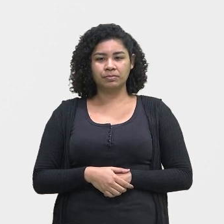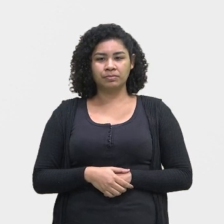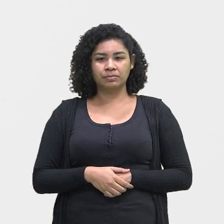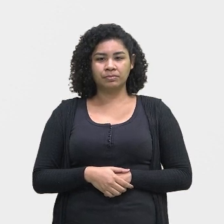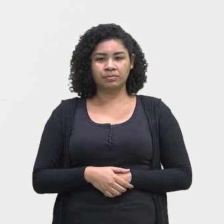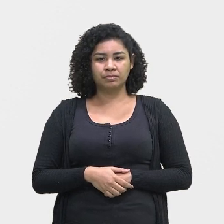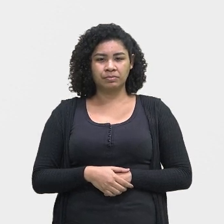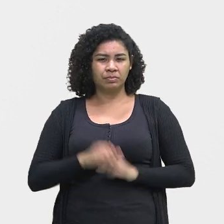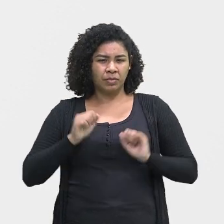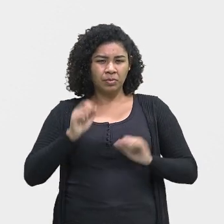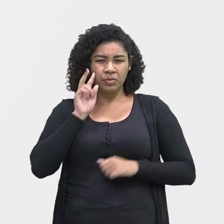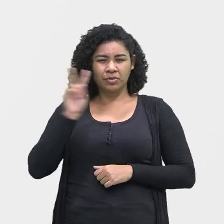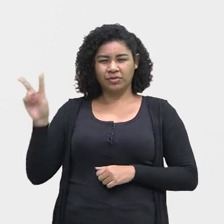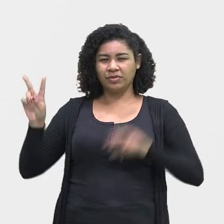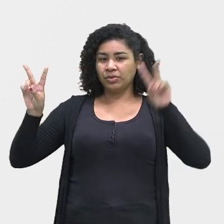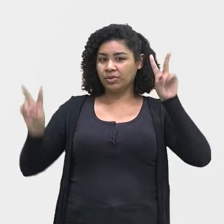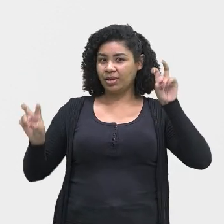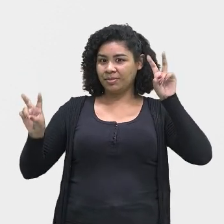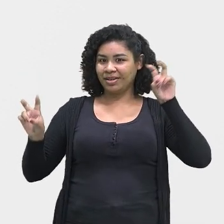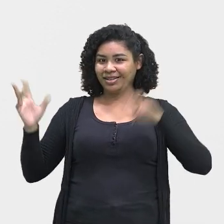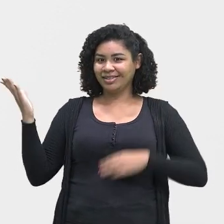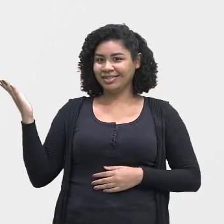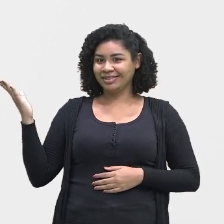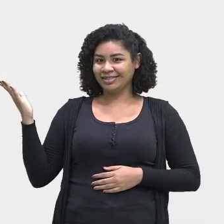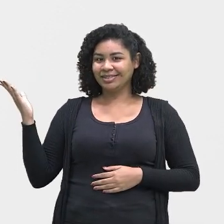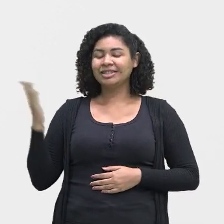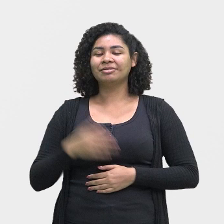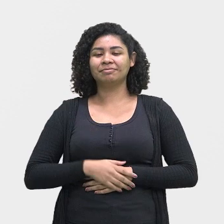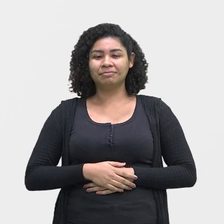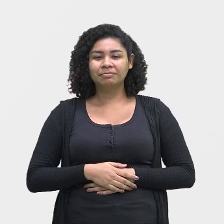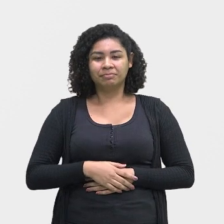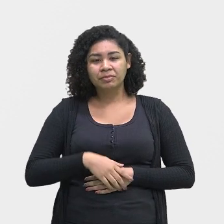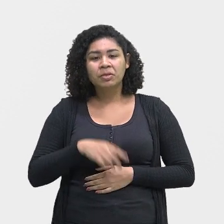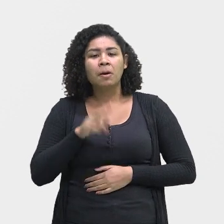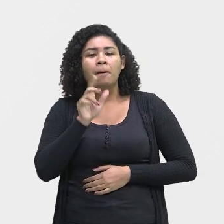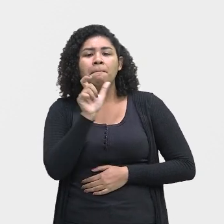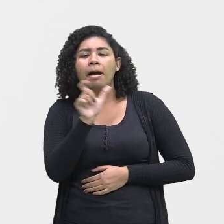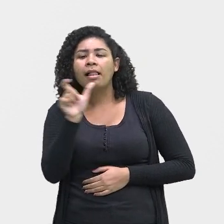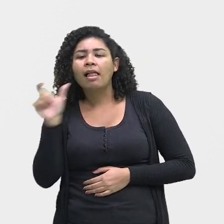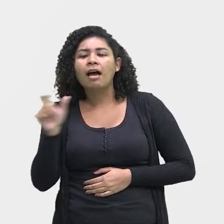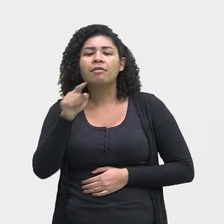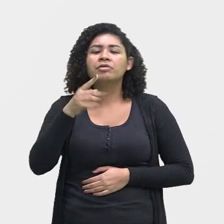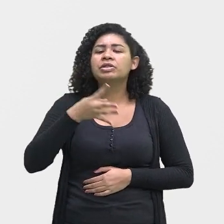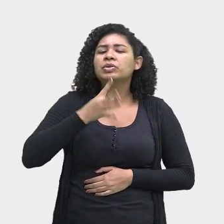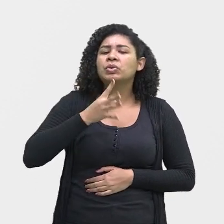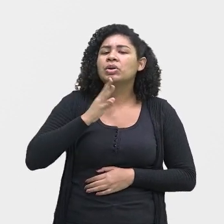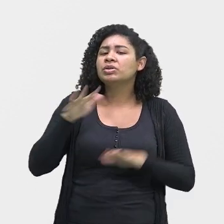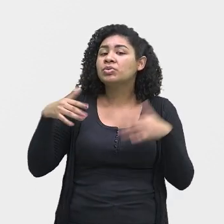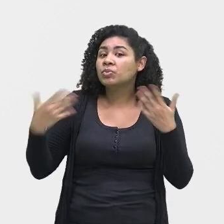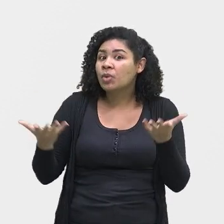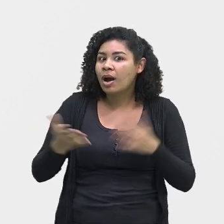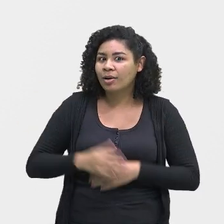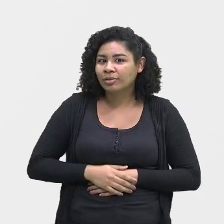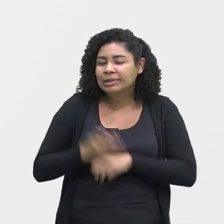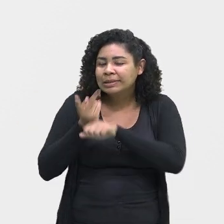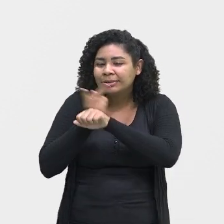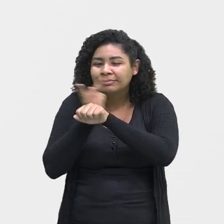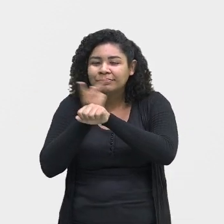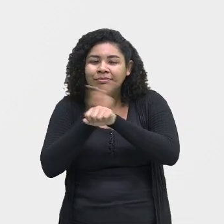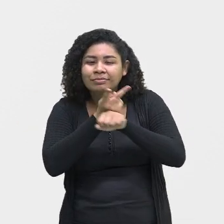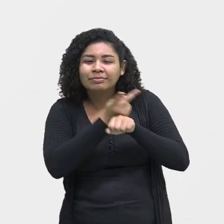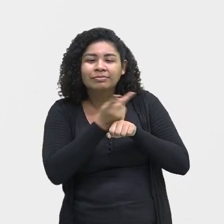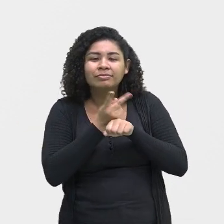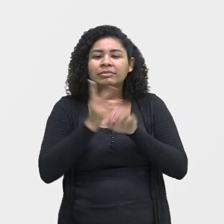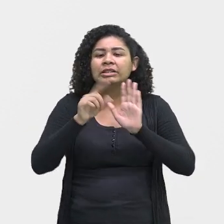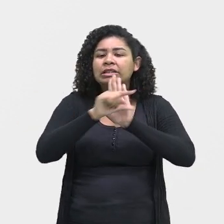no título, para vocês verem quais palavras vocês já conhecem, sobre o que fala esse pequeno